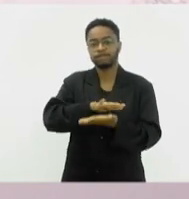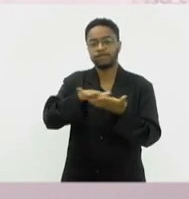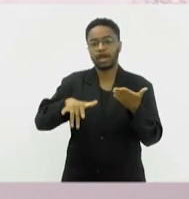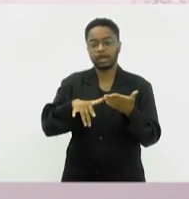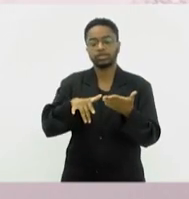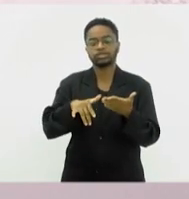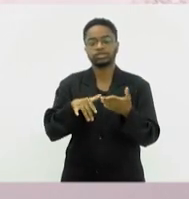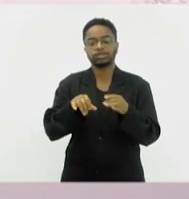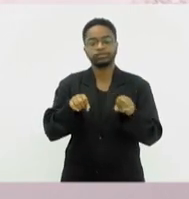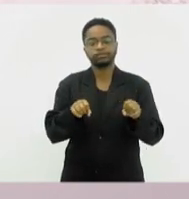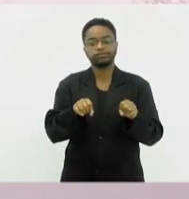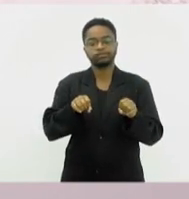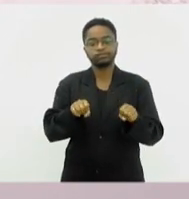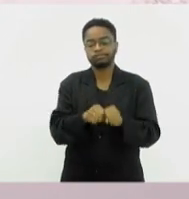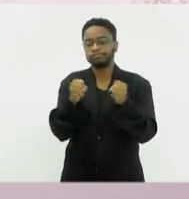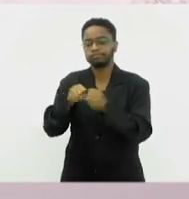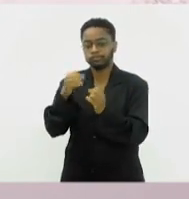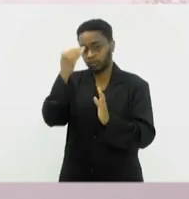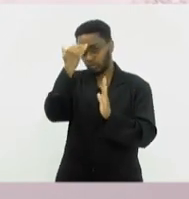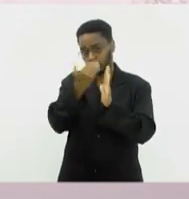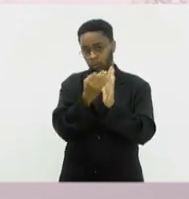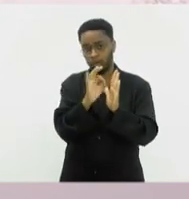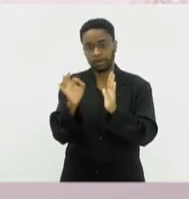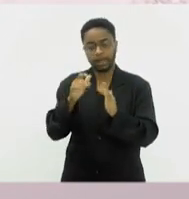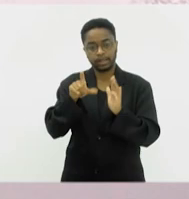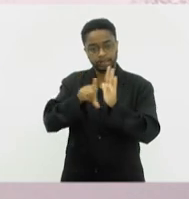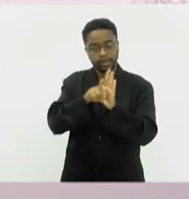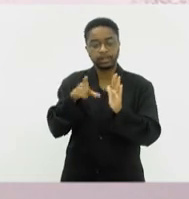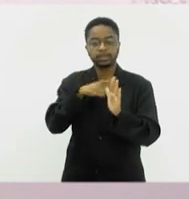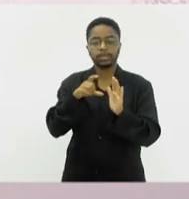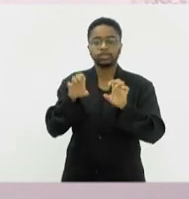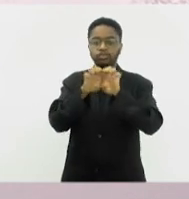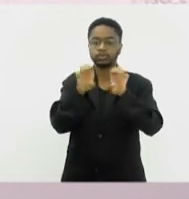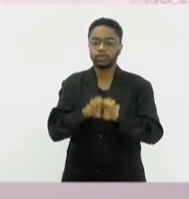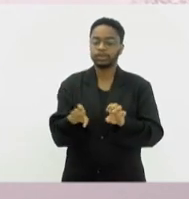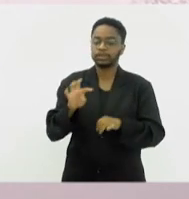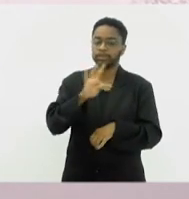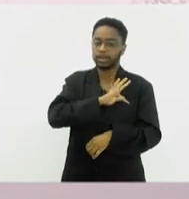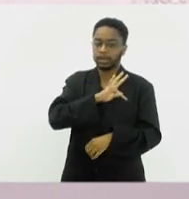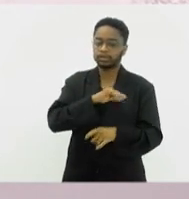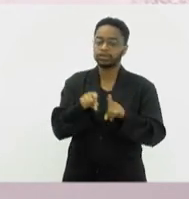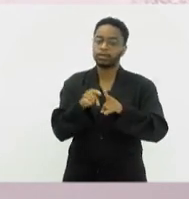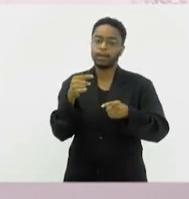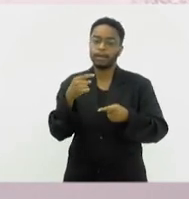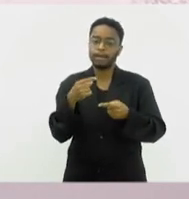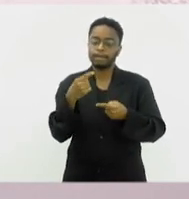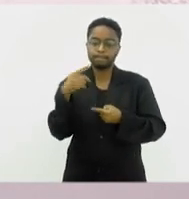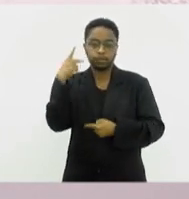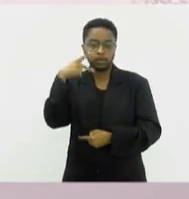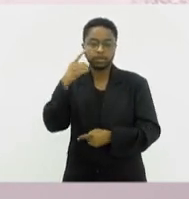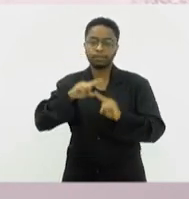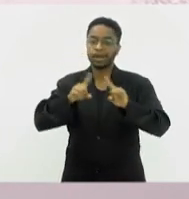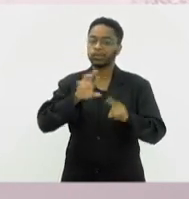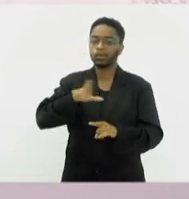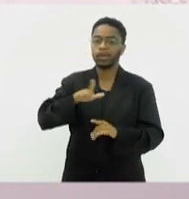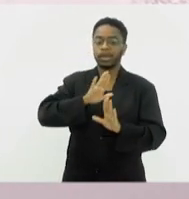ir corporificando uma estrutura que seja técnica e política, mas não no viés ideológico. Política no sentido da produção